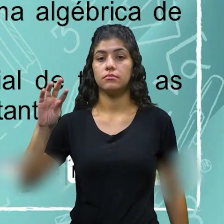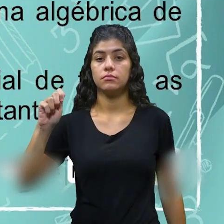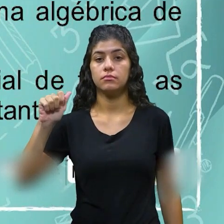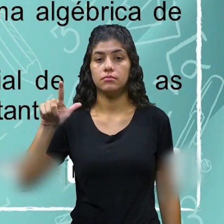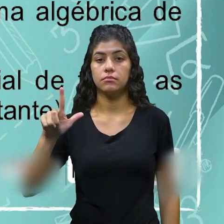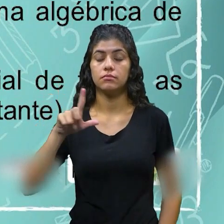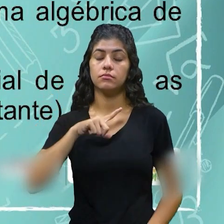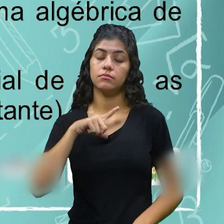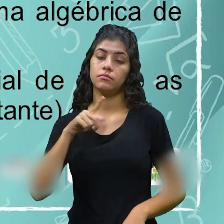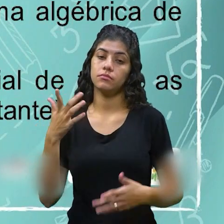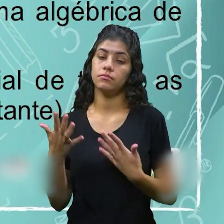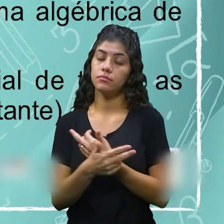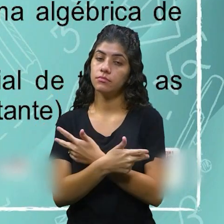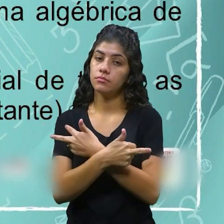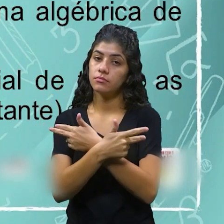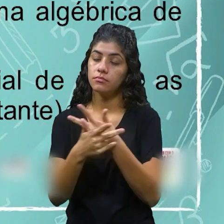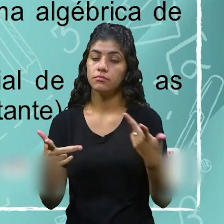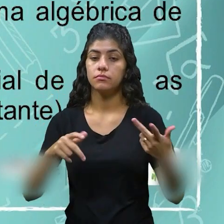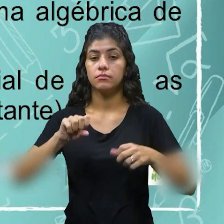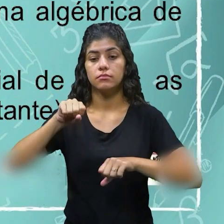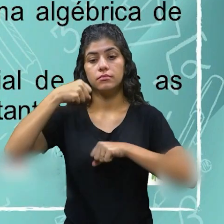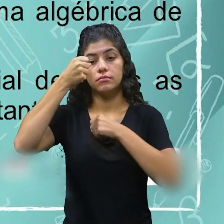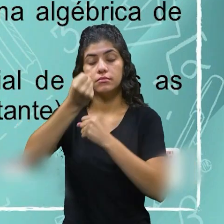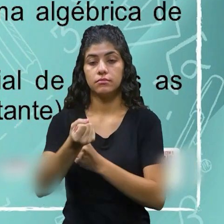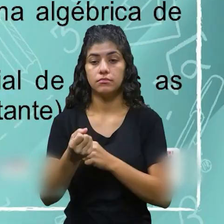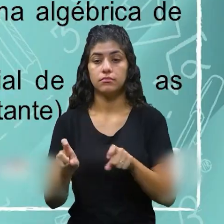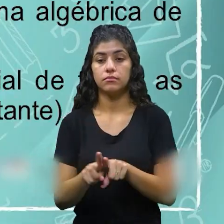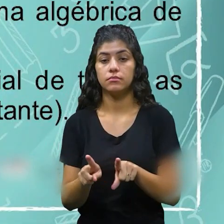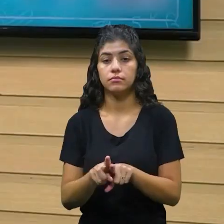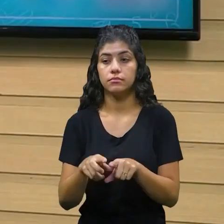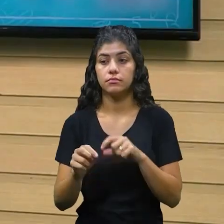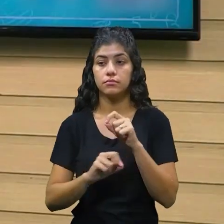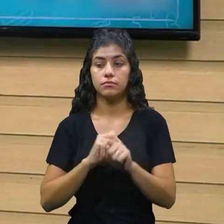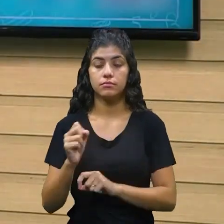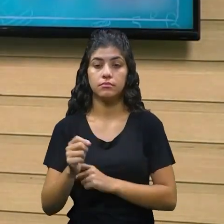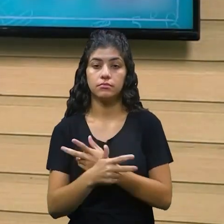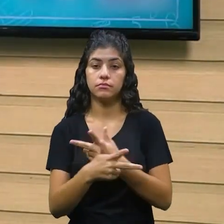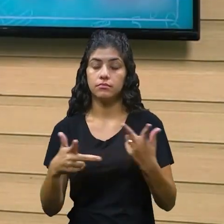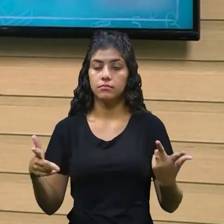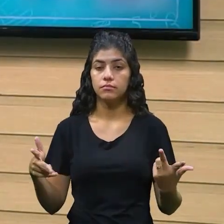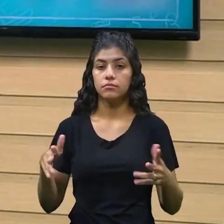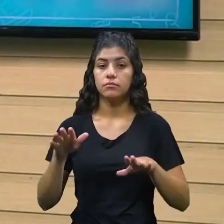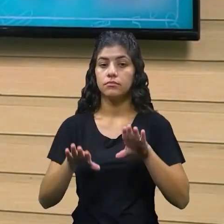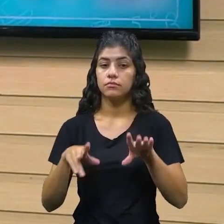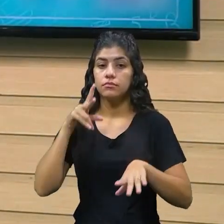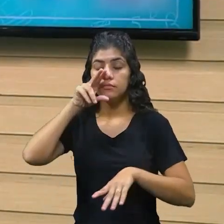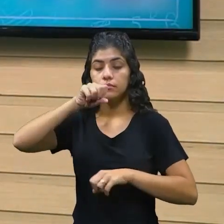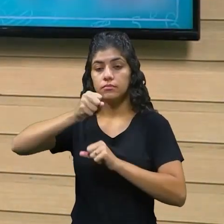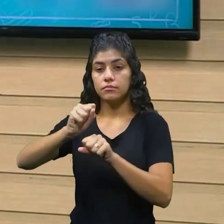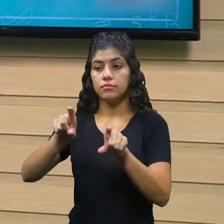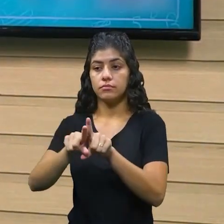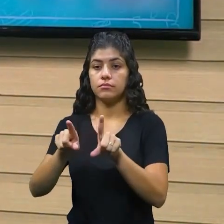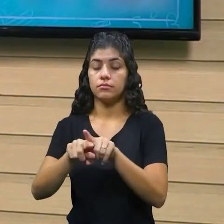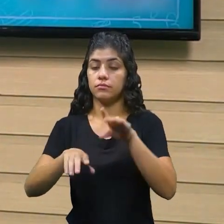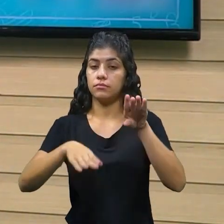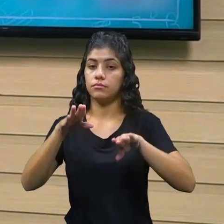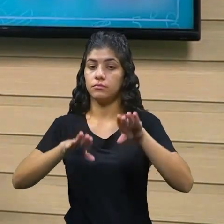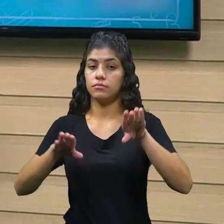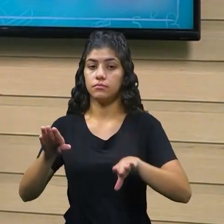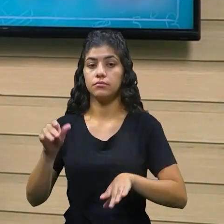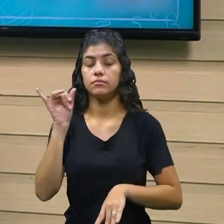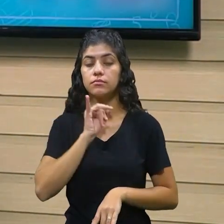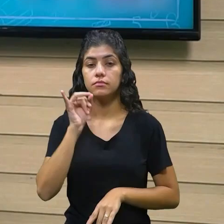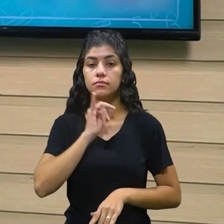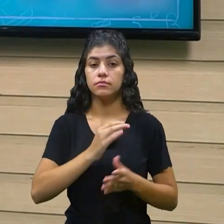trabalho total exercido por diversas forças que atuam sobre um corpo? Então a gente pode ter níveis de força e intensidades de força. Por exemplo,